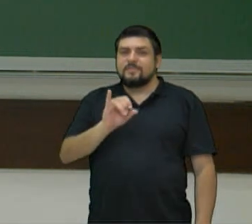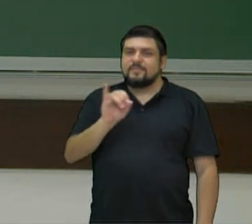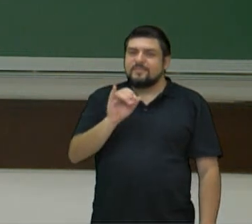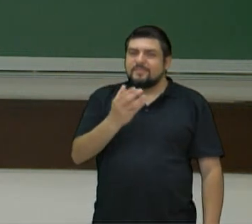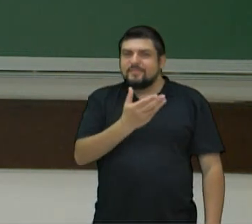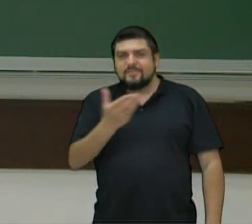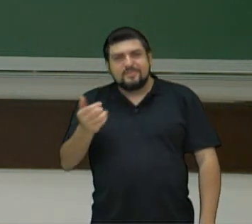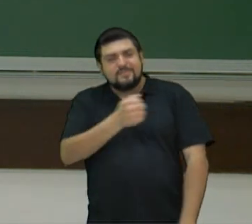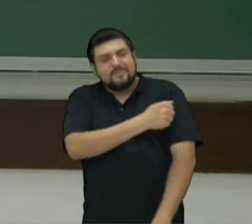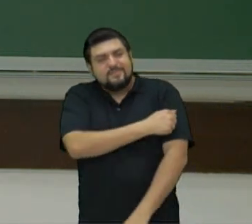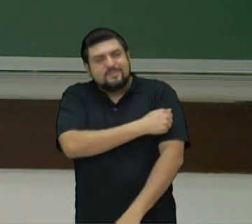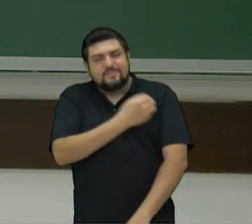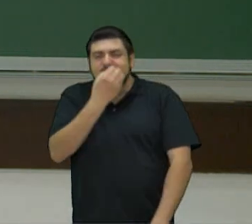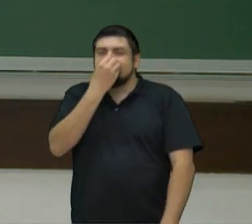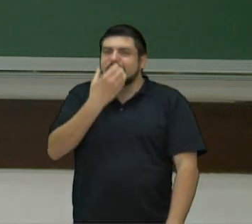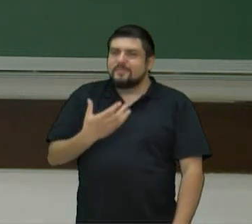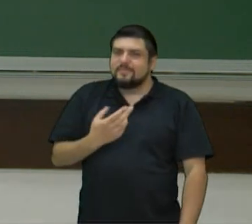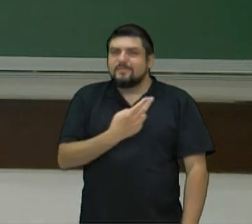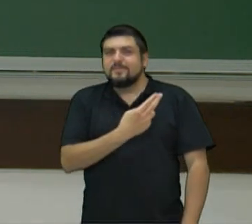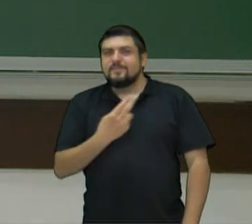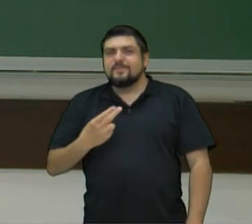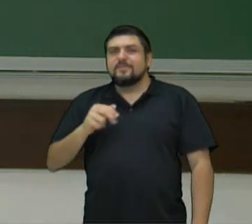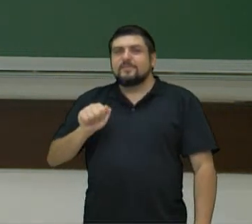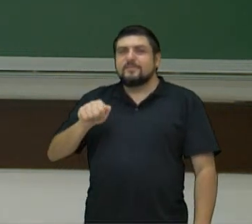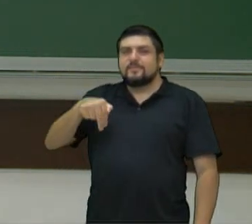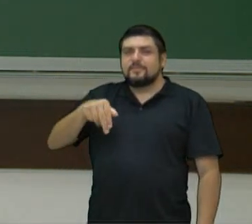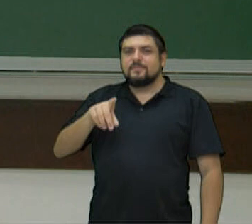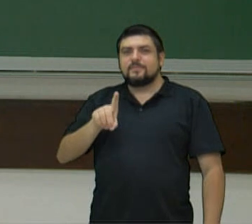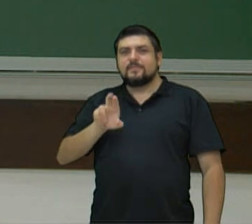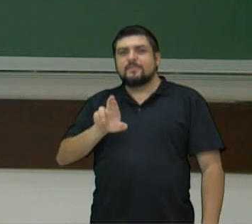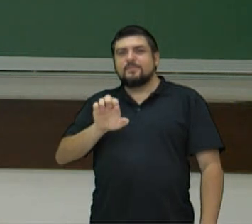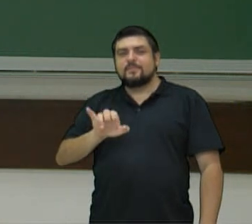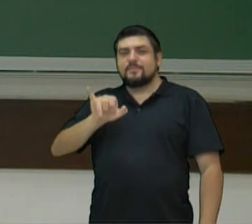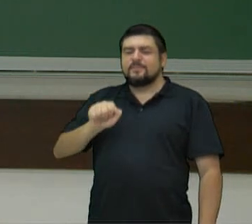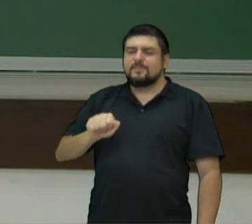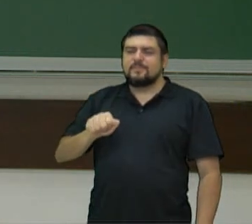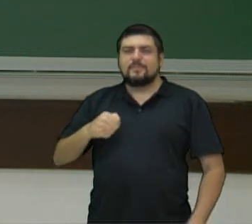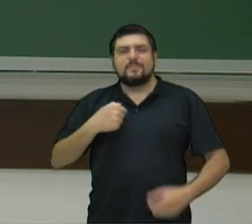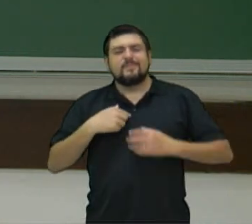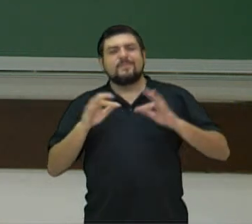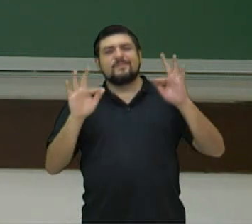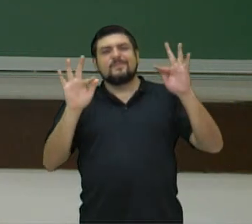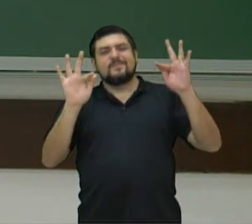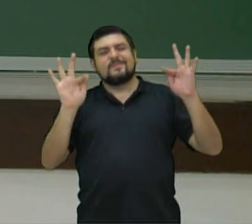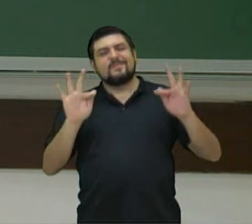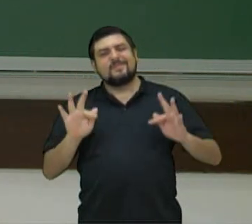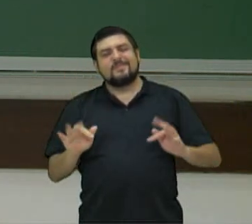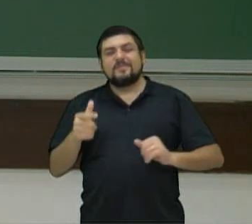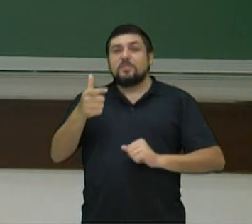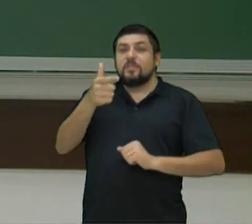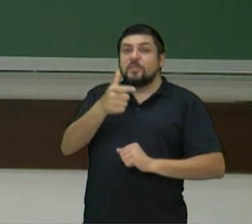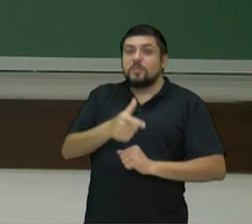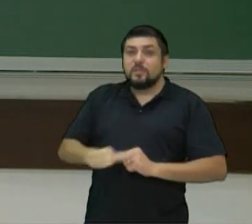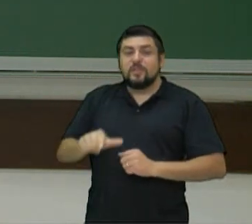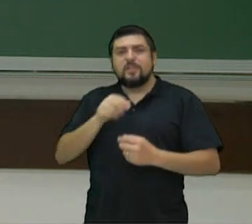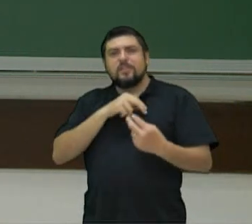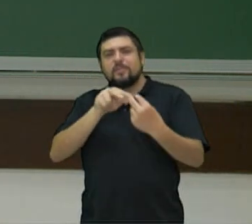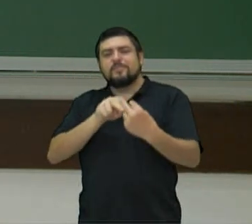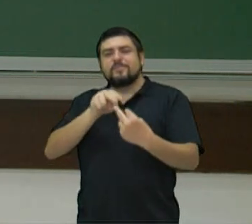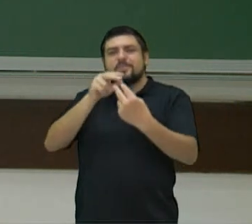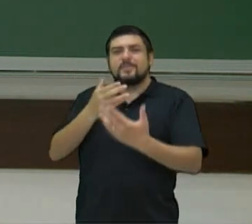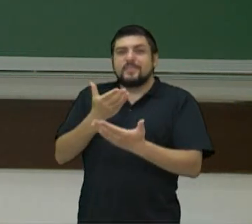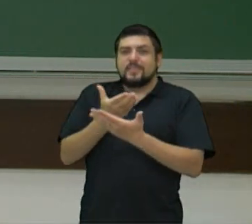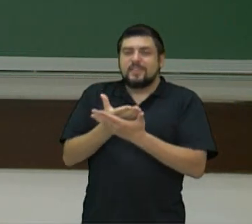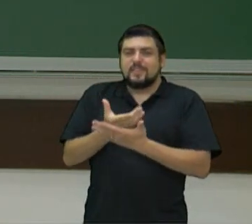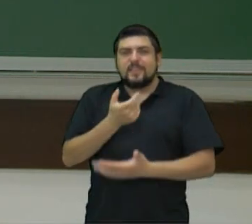students, how are you? I'm teacher Andrea. I'm happy because I'm here for one more English class with you. I'm